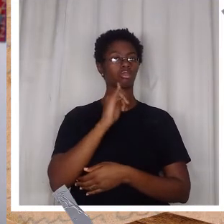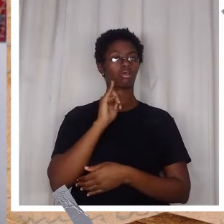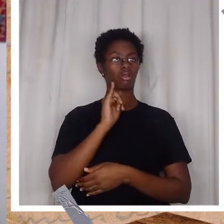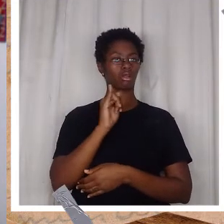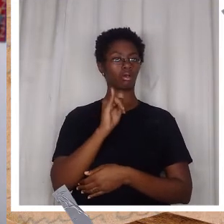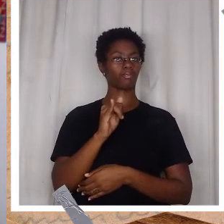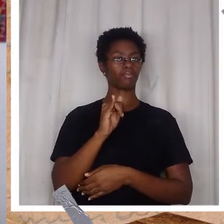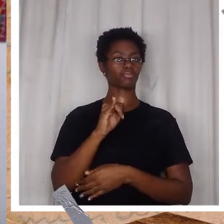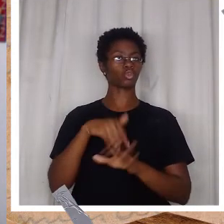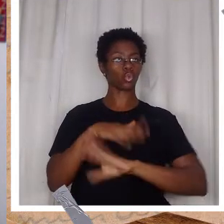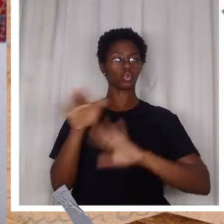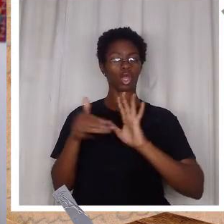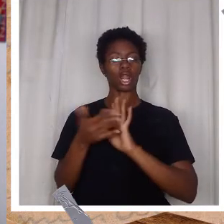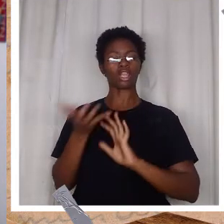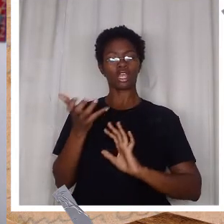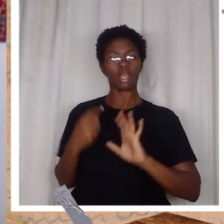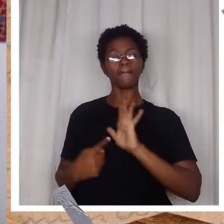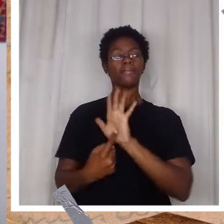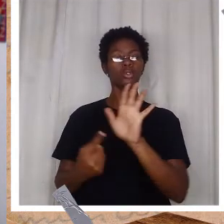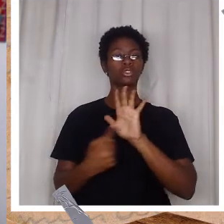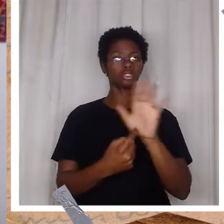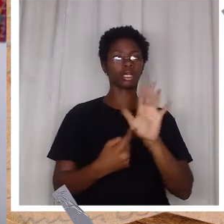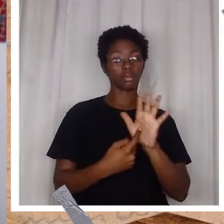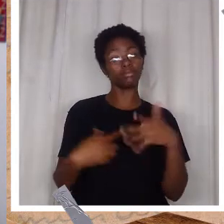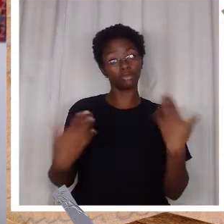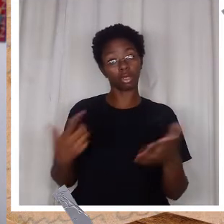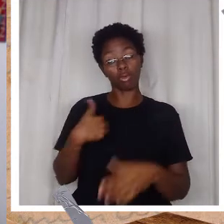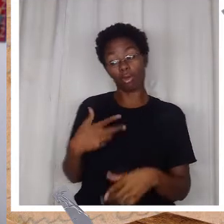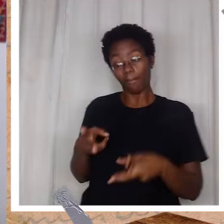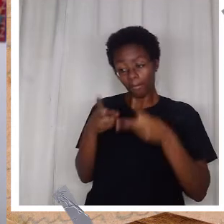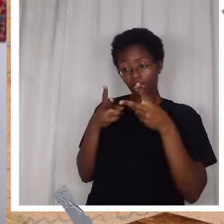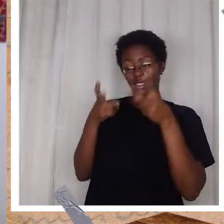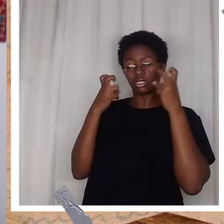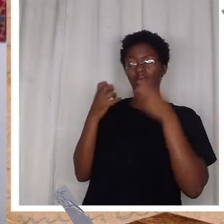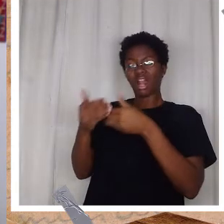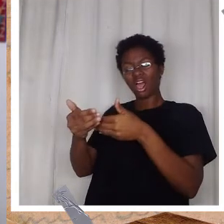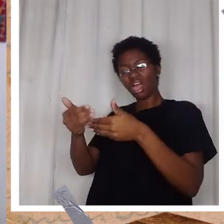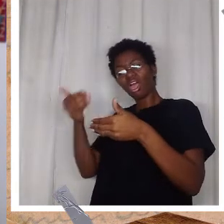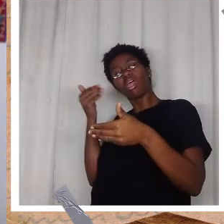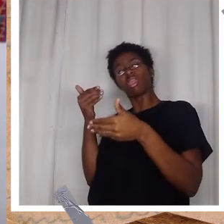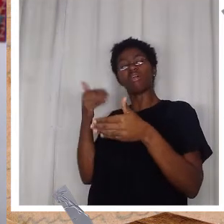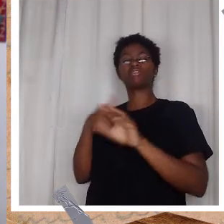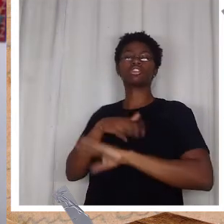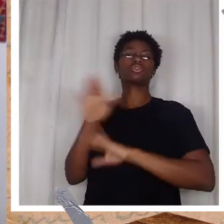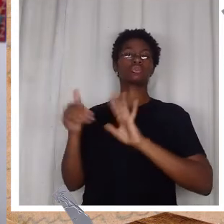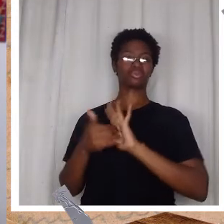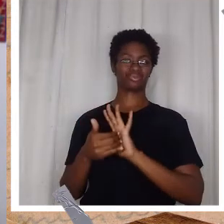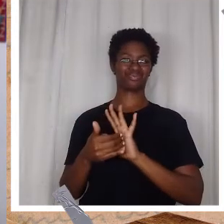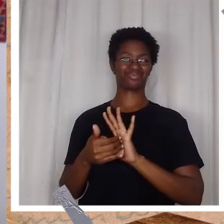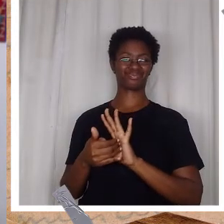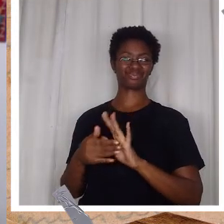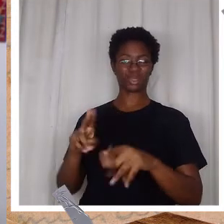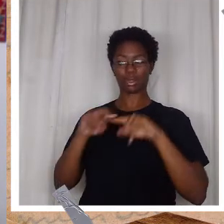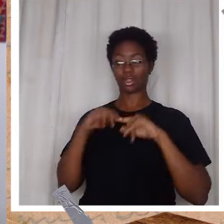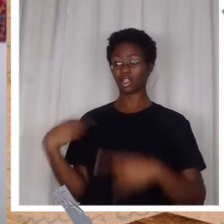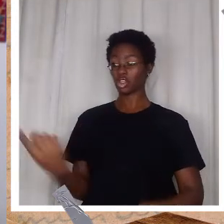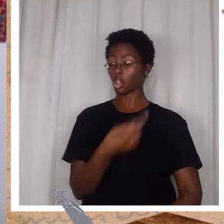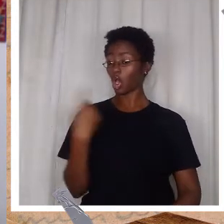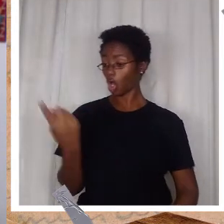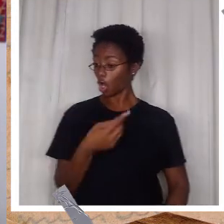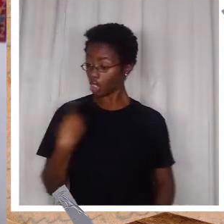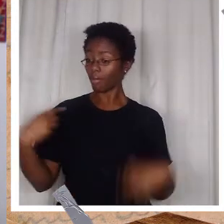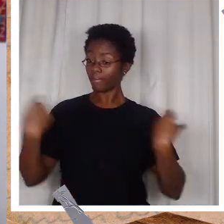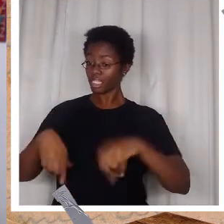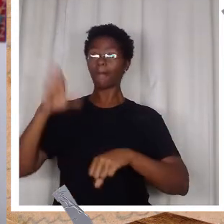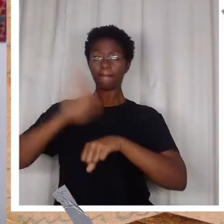ali apontando. Com isso, eu percebo que ela antecipou muita coisa. Ela disse, somos nós que temos que falar por